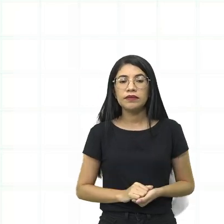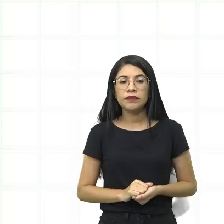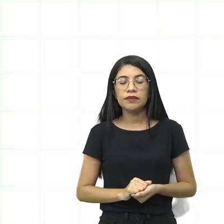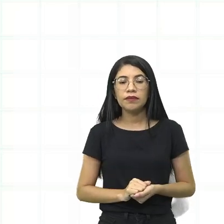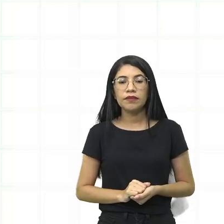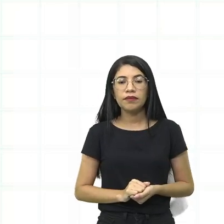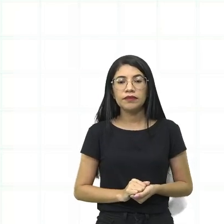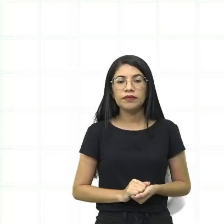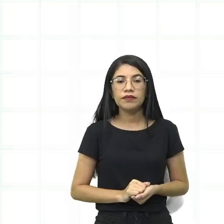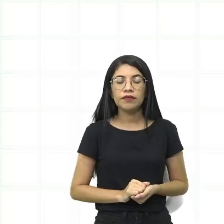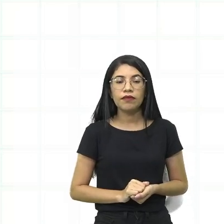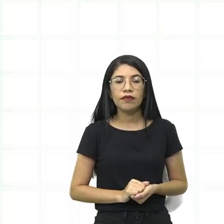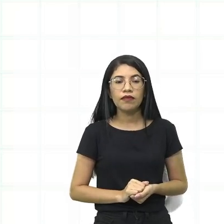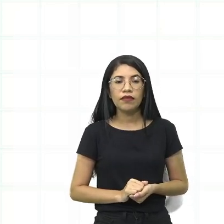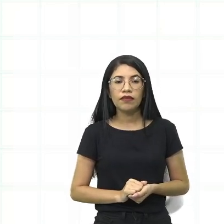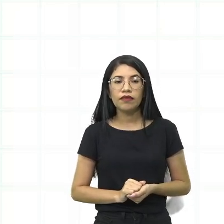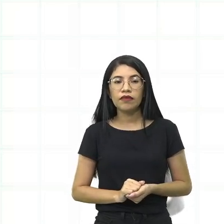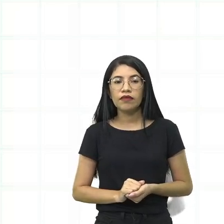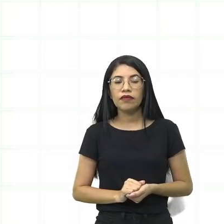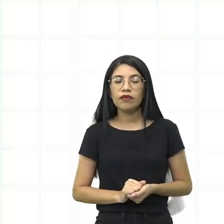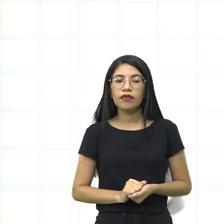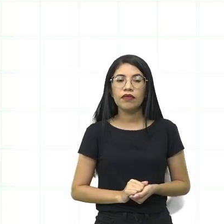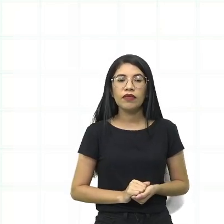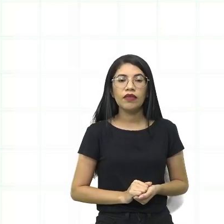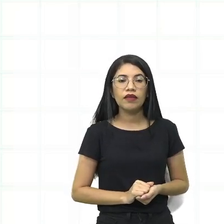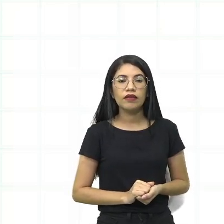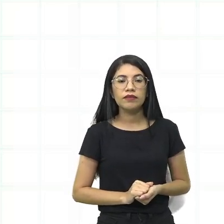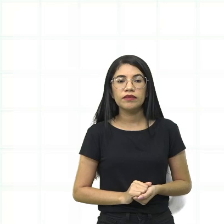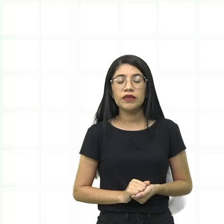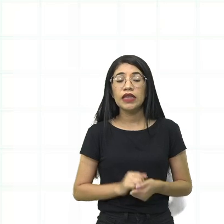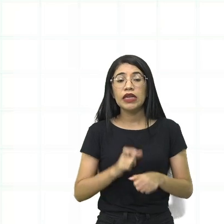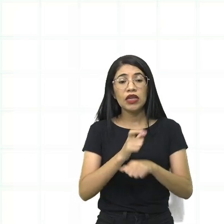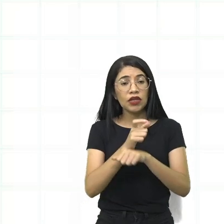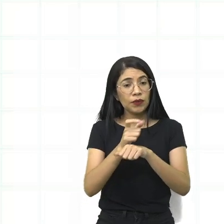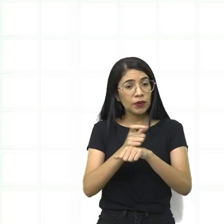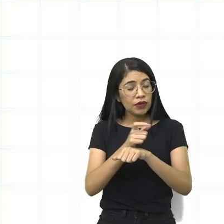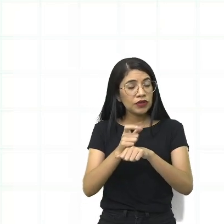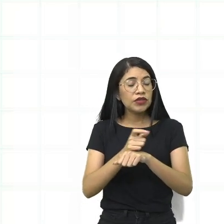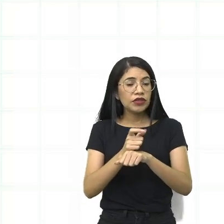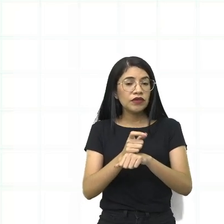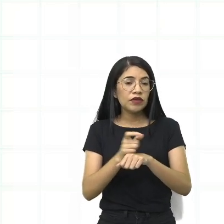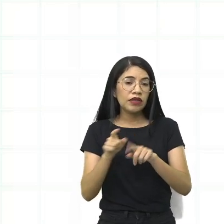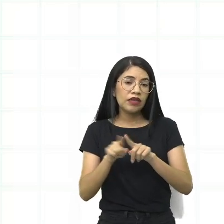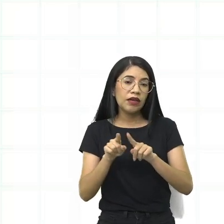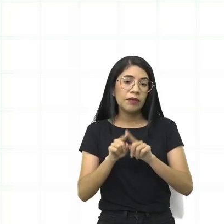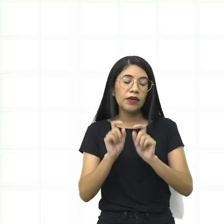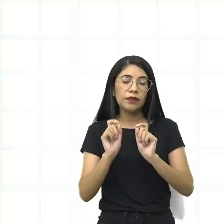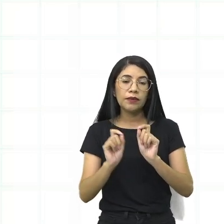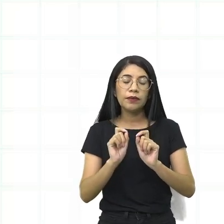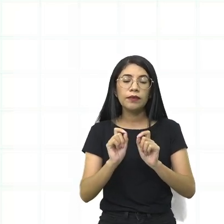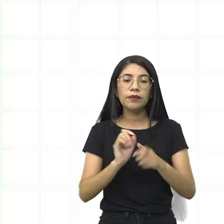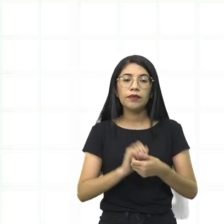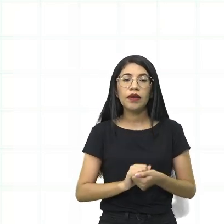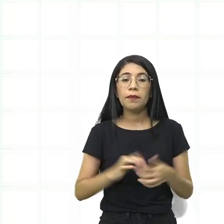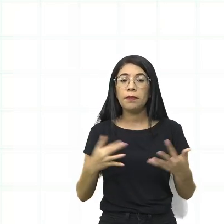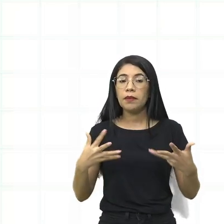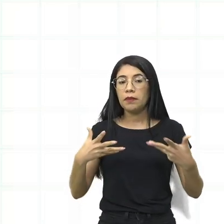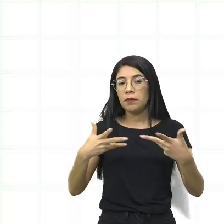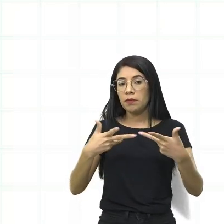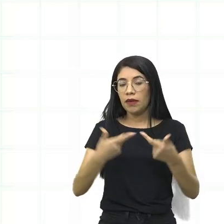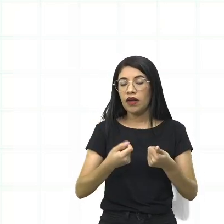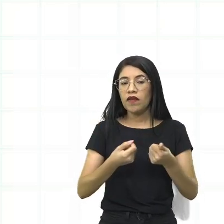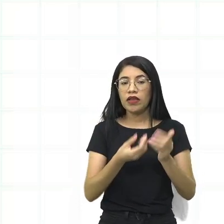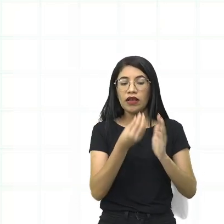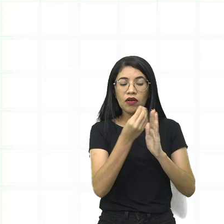sobre o quê? Sobre as férias com os sobrinhos. E aí, com o adjetivo, né, o adjetivo